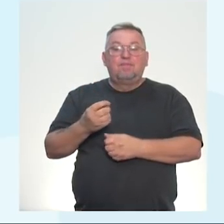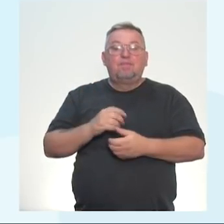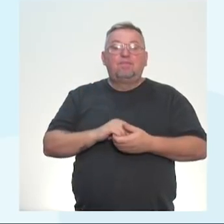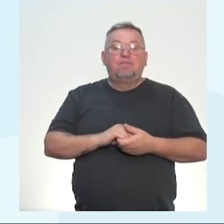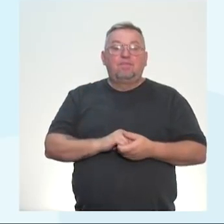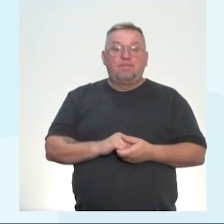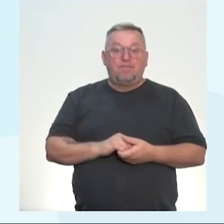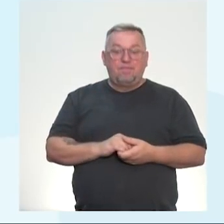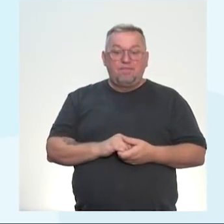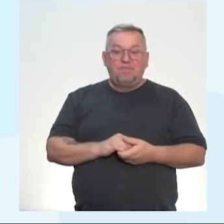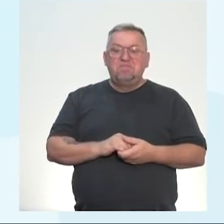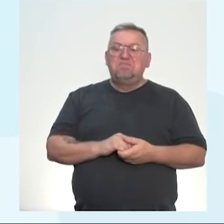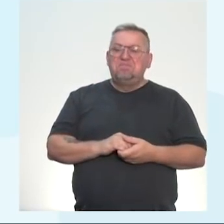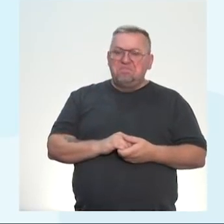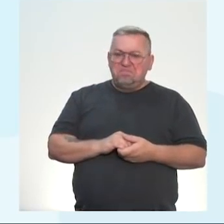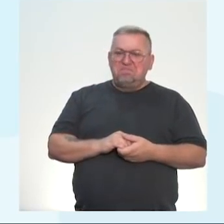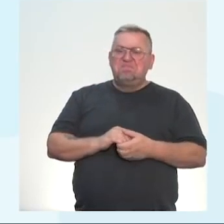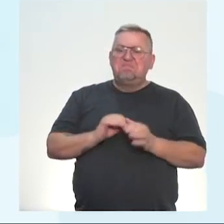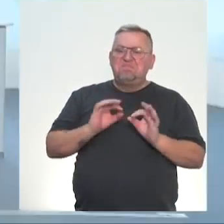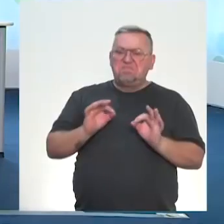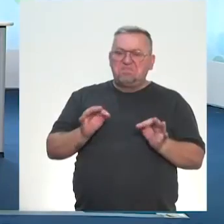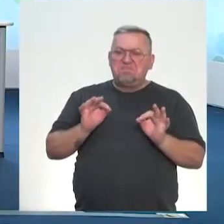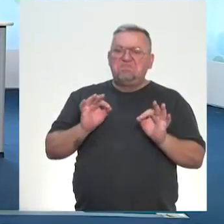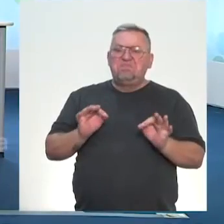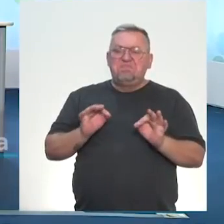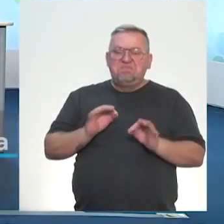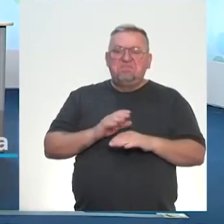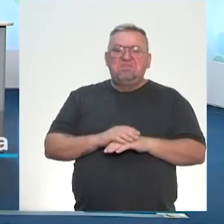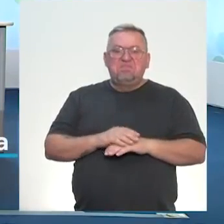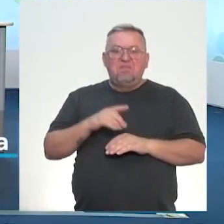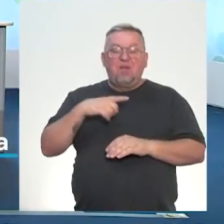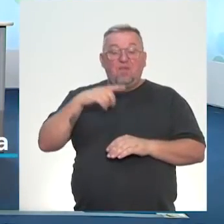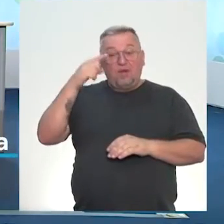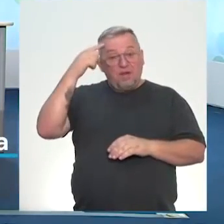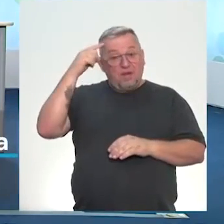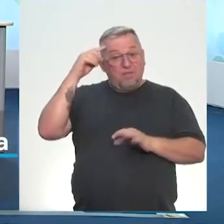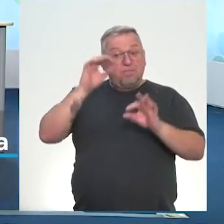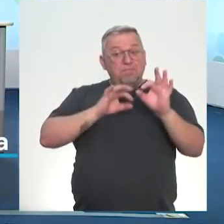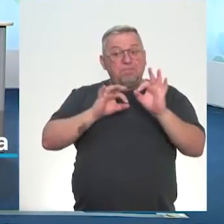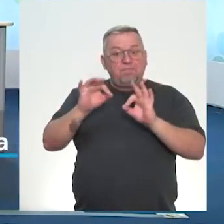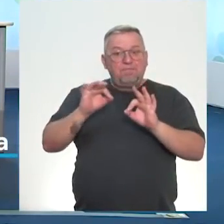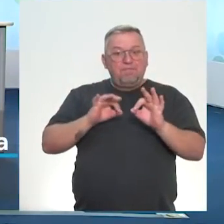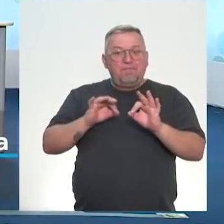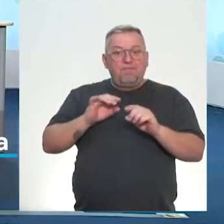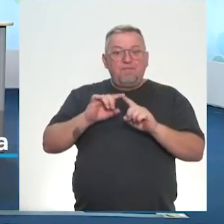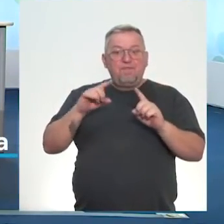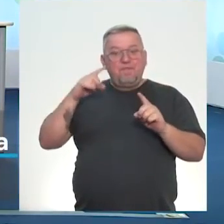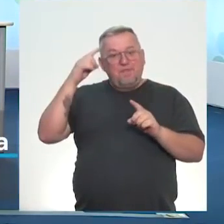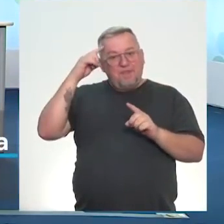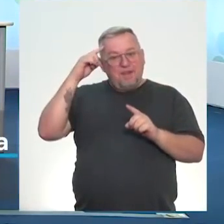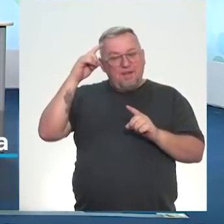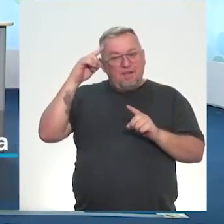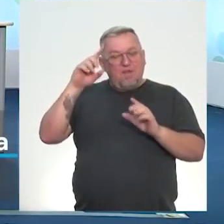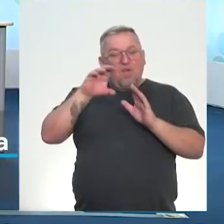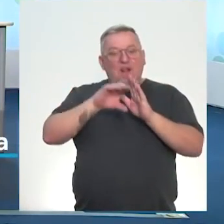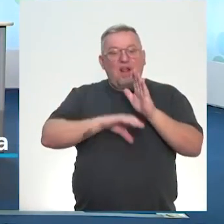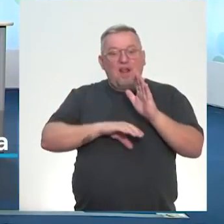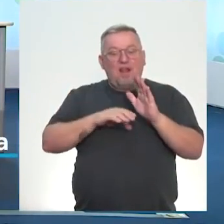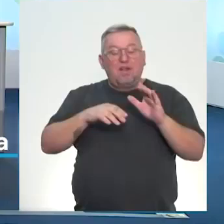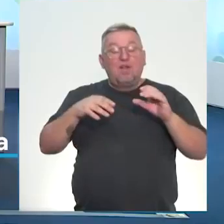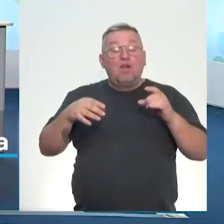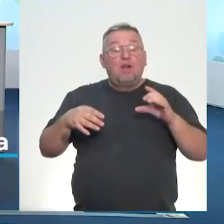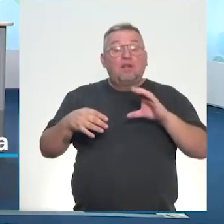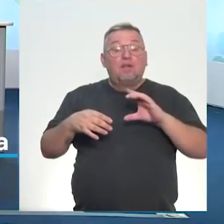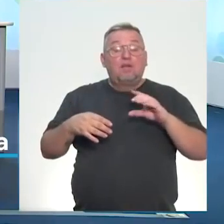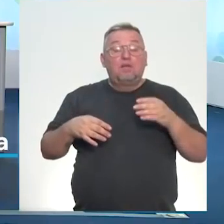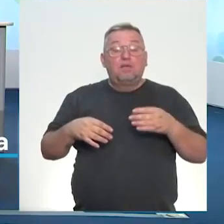360 graus. Muito bom, muito legal. Foi a ideia que eu montei aí, acho que eu não... A ideia foi classificar esse quadrilátero com tudo